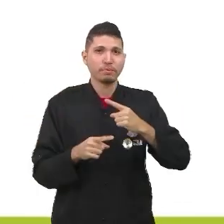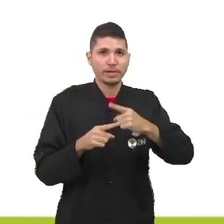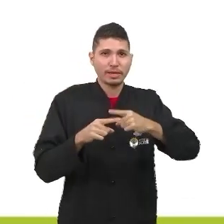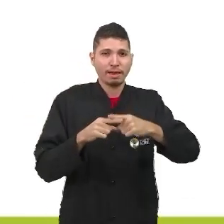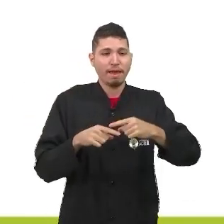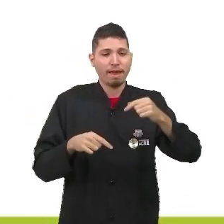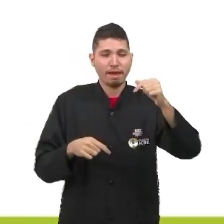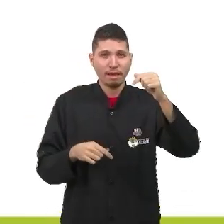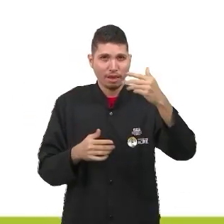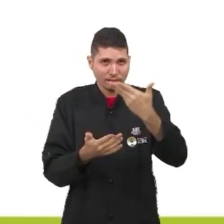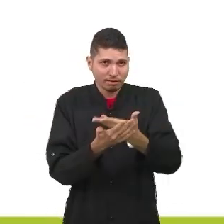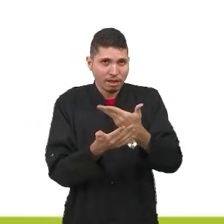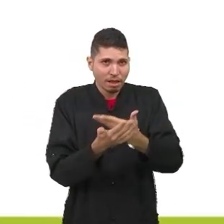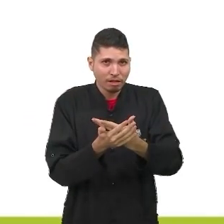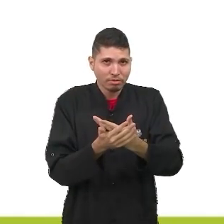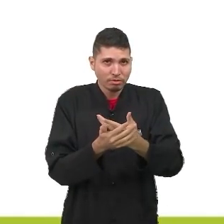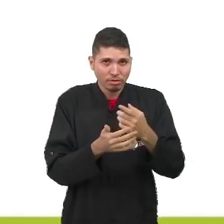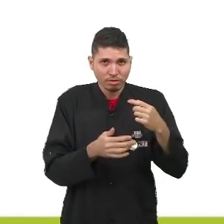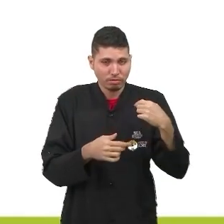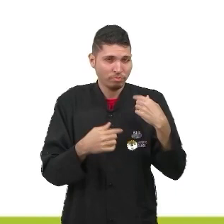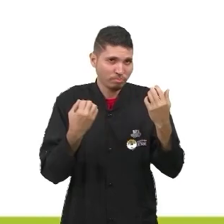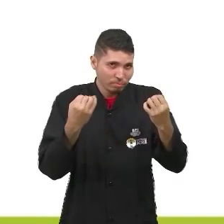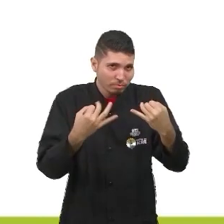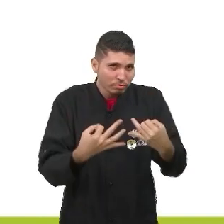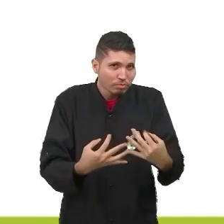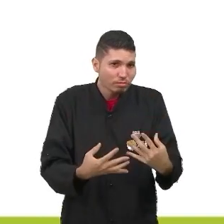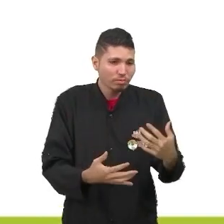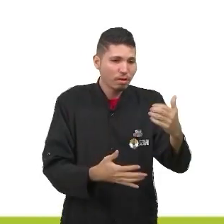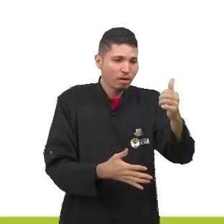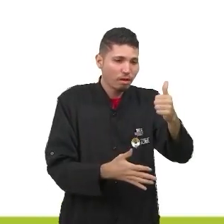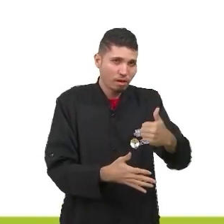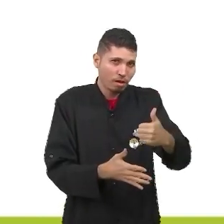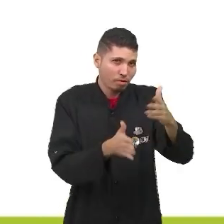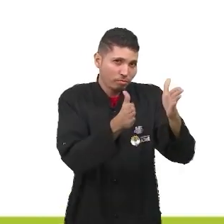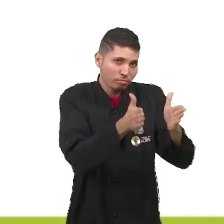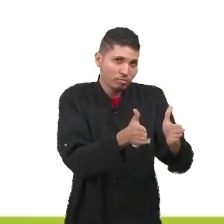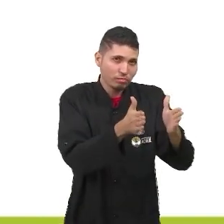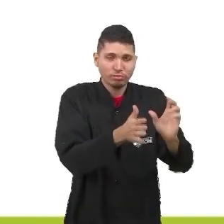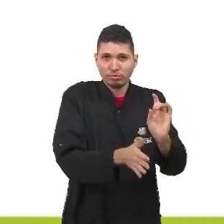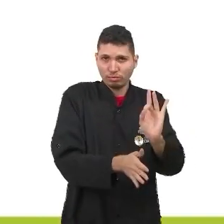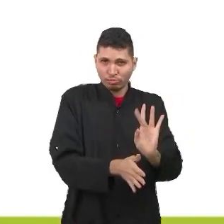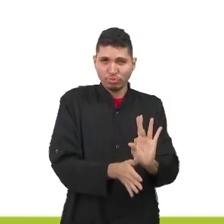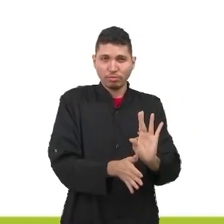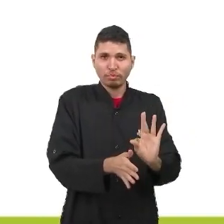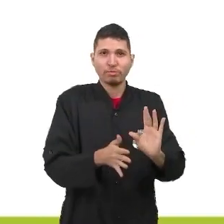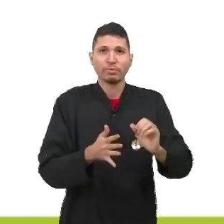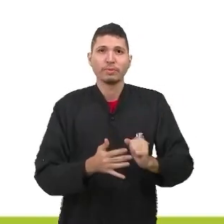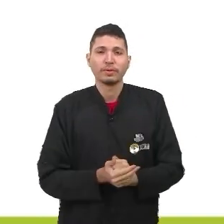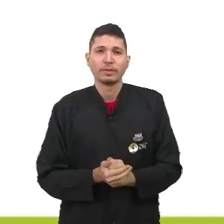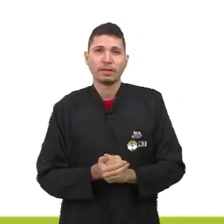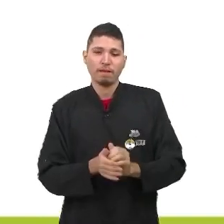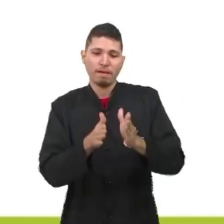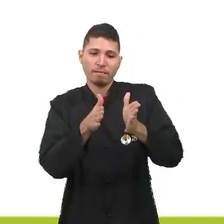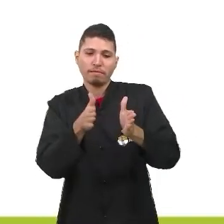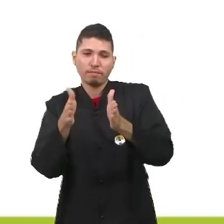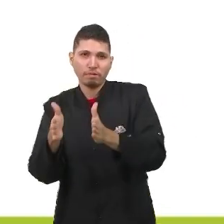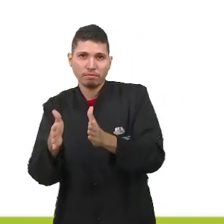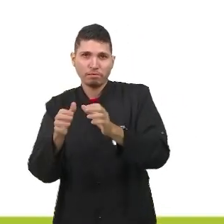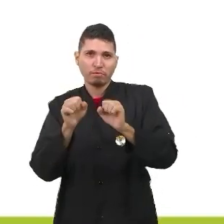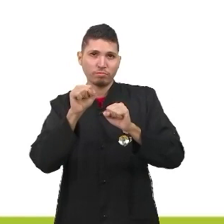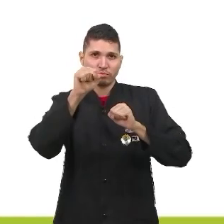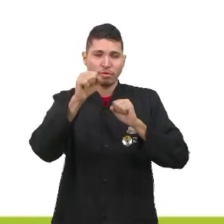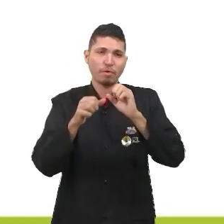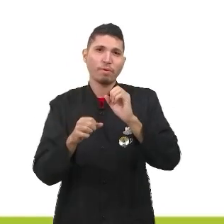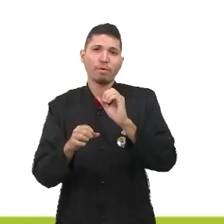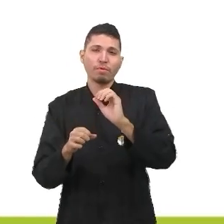Ainda tem mais outras duas que nós vamos falar. Fase heróica, né? Ou chamada de fase da destruição.